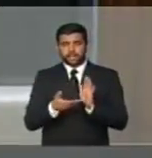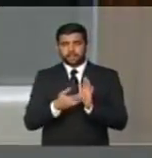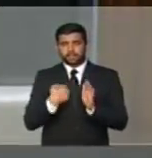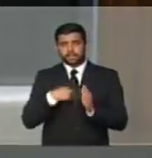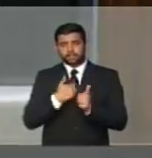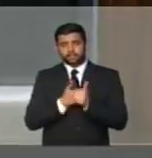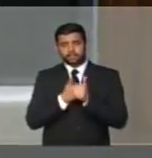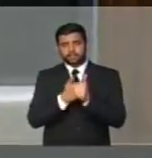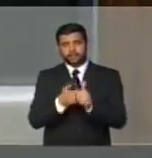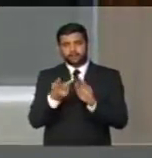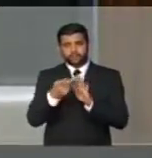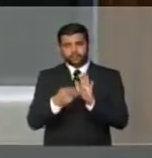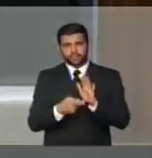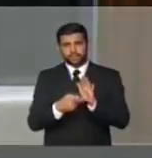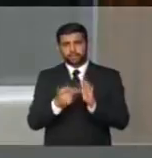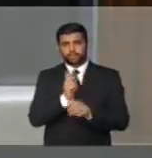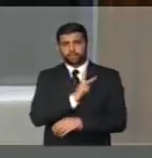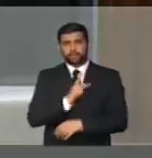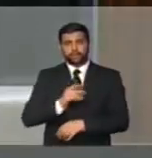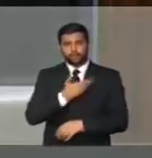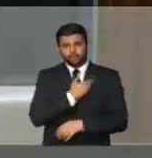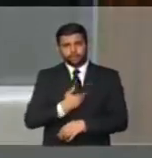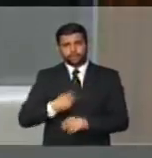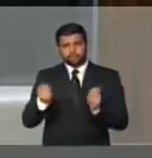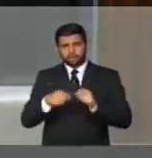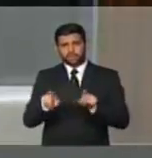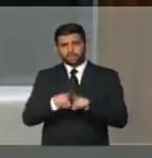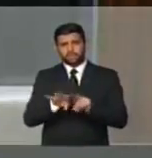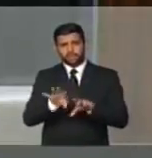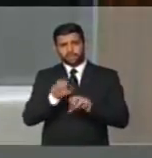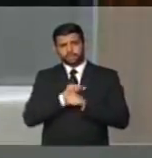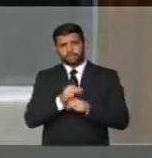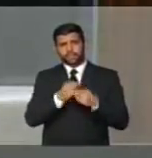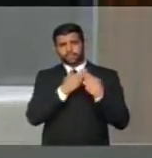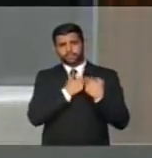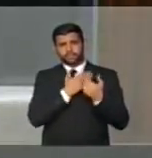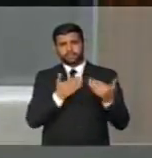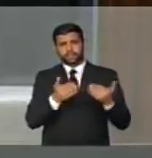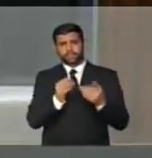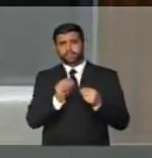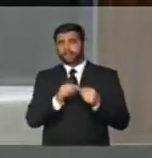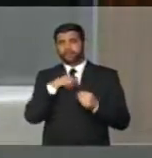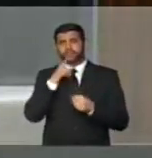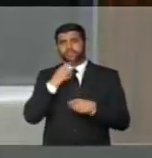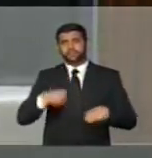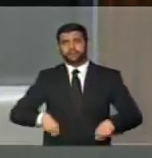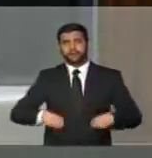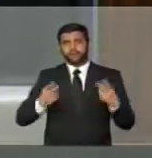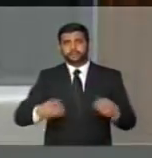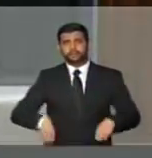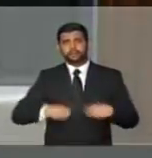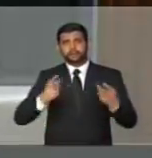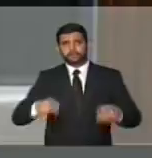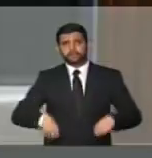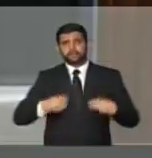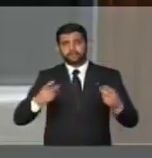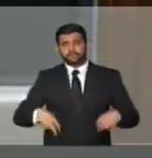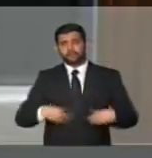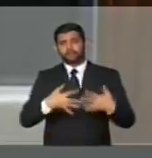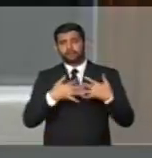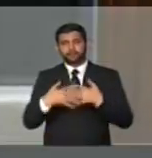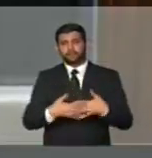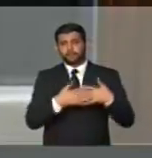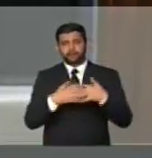que caminhar com esse projeto, e que o governo possa, porque não dá para ele continuar gastando, deputado Ivan